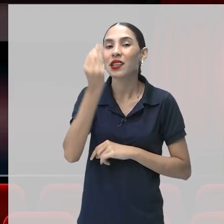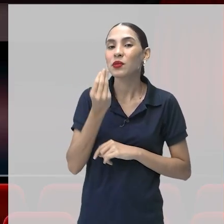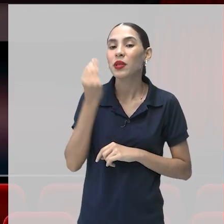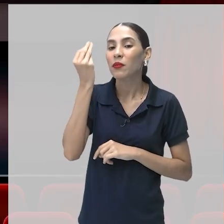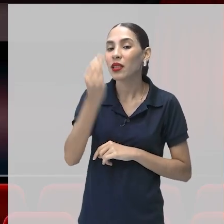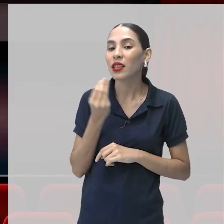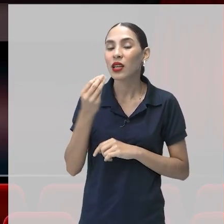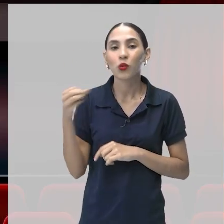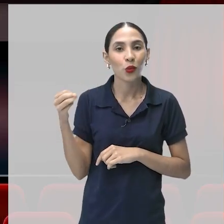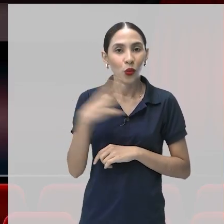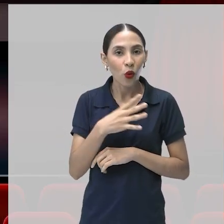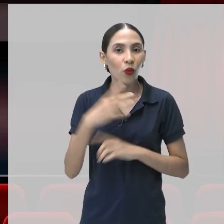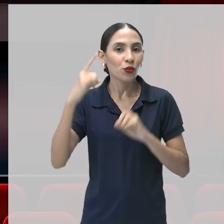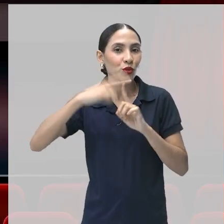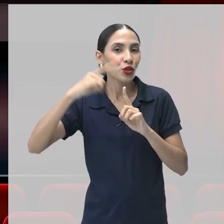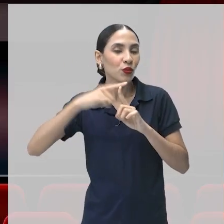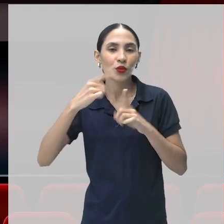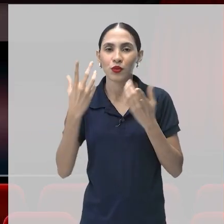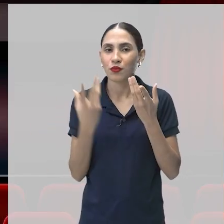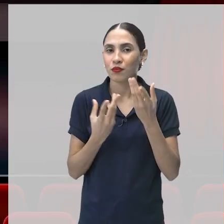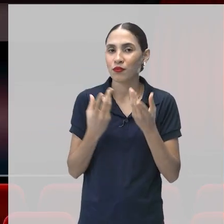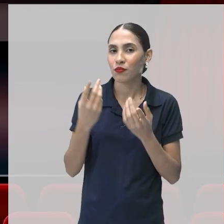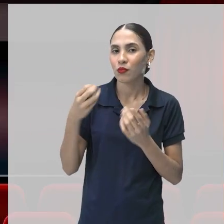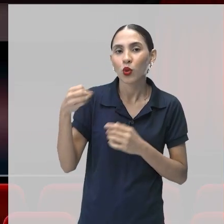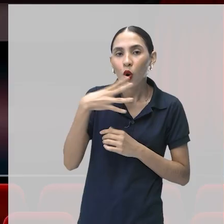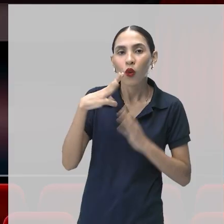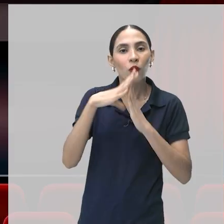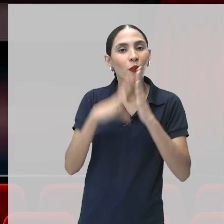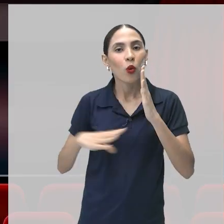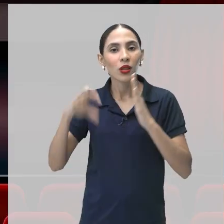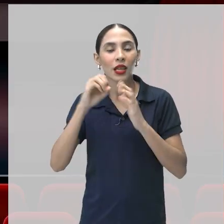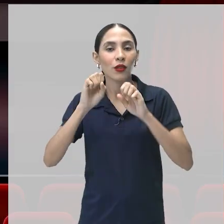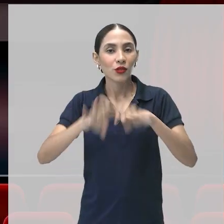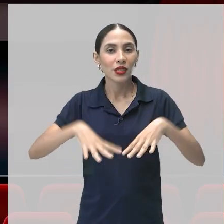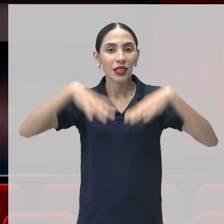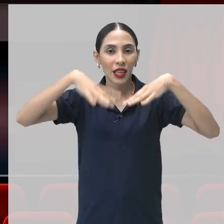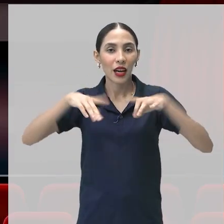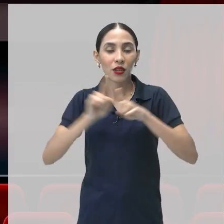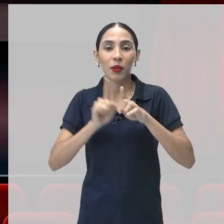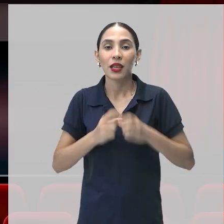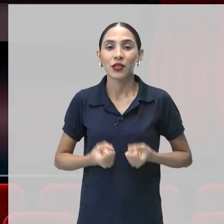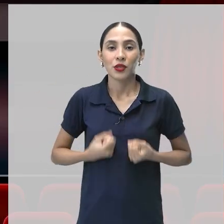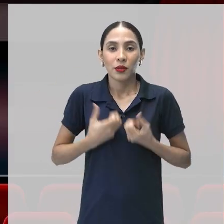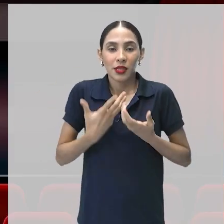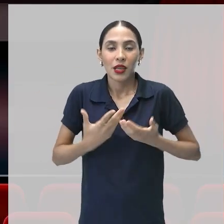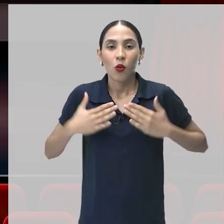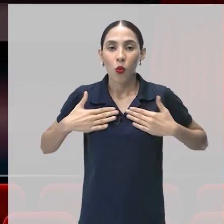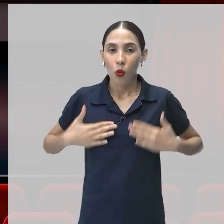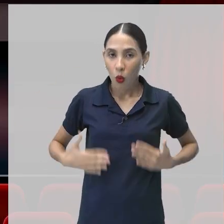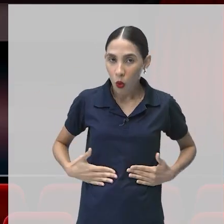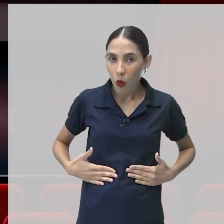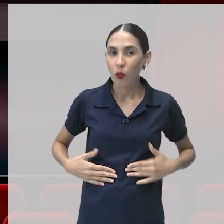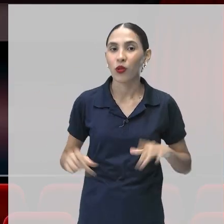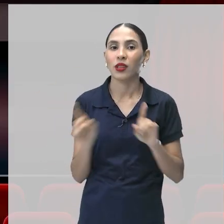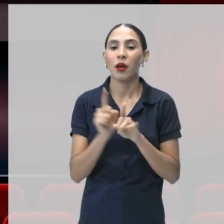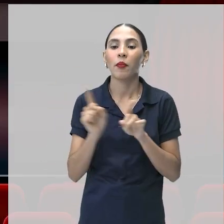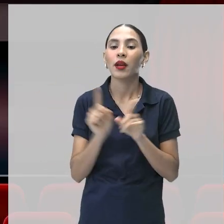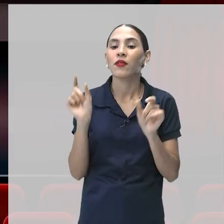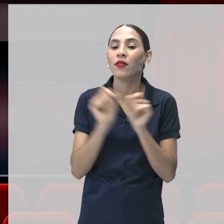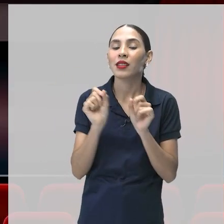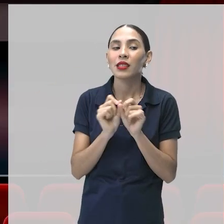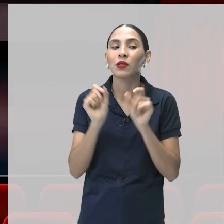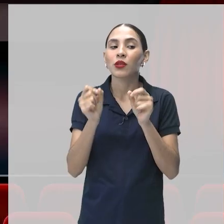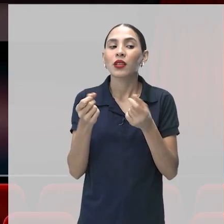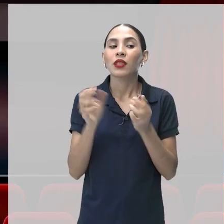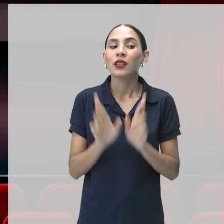experimentando algo novo, uma nova forma, tanto no cenário como a expressão corporal, ou seja, estão ali fazendo